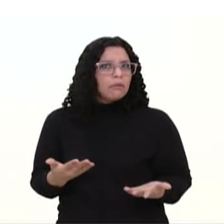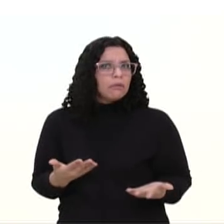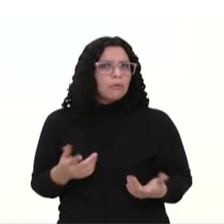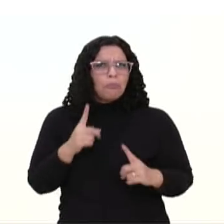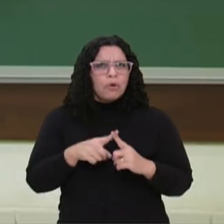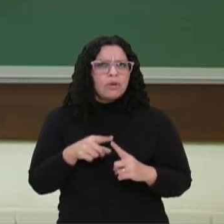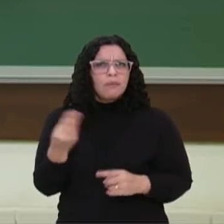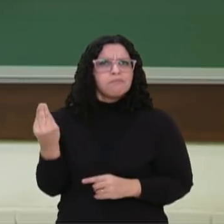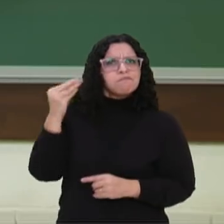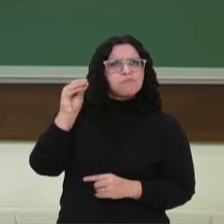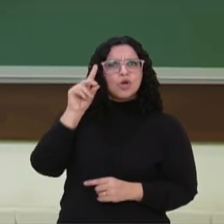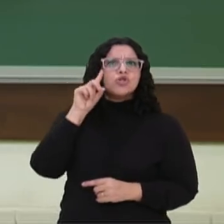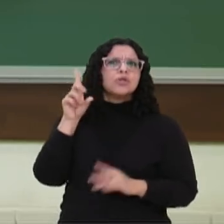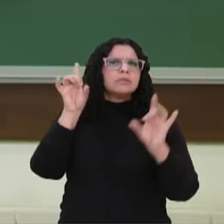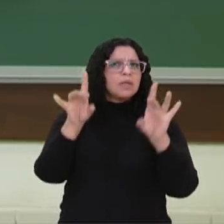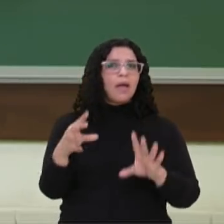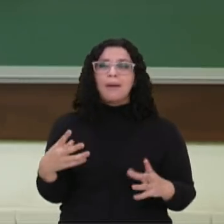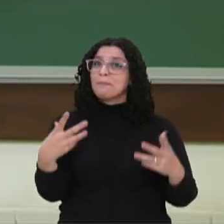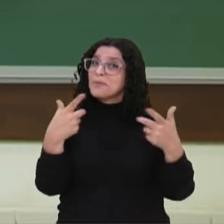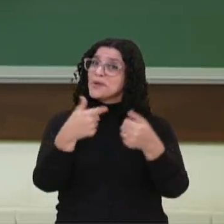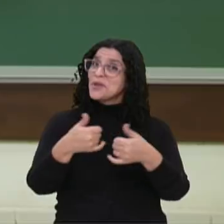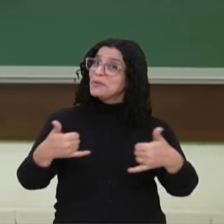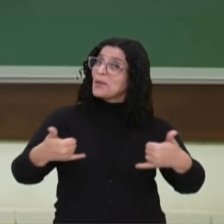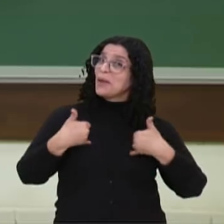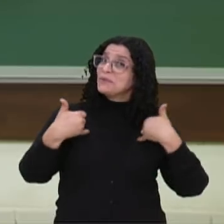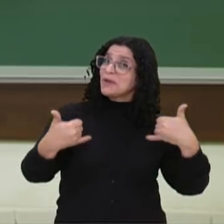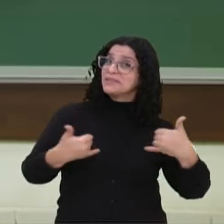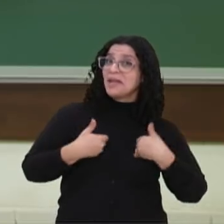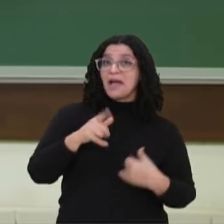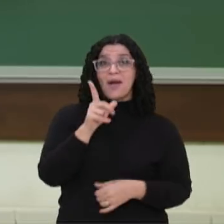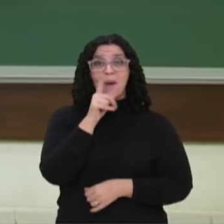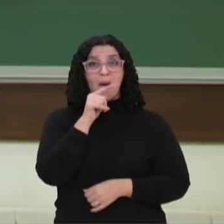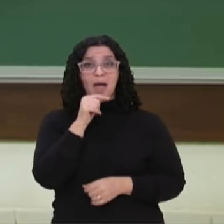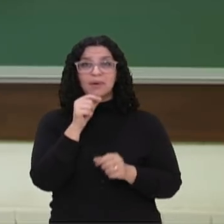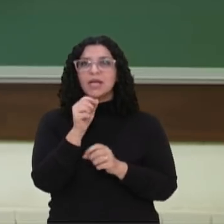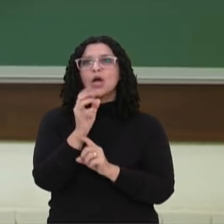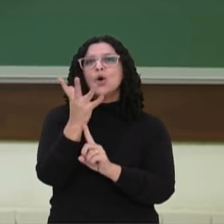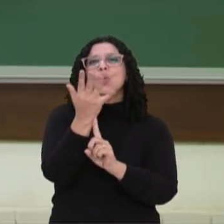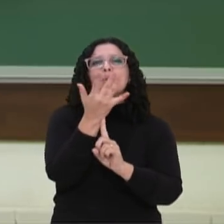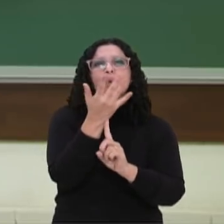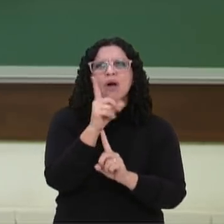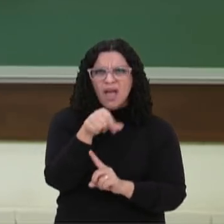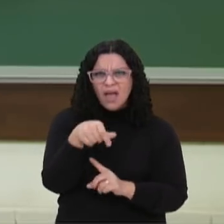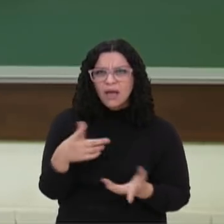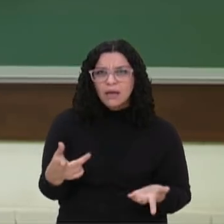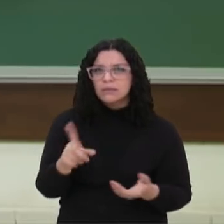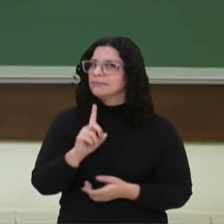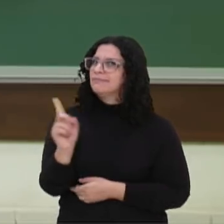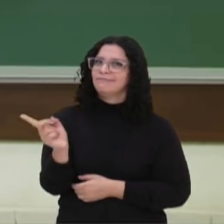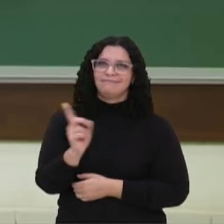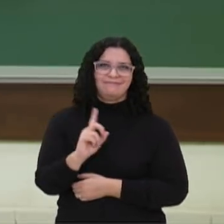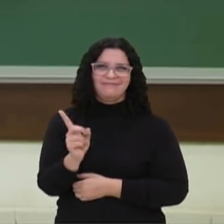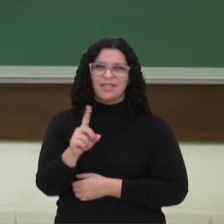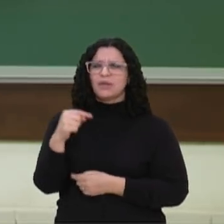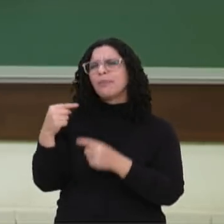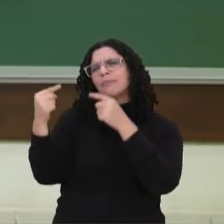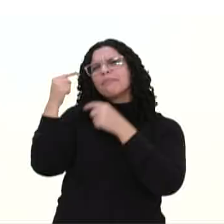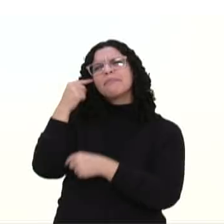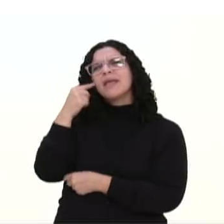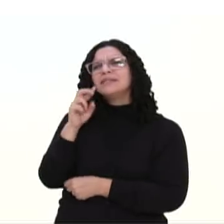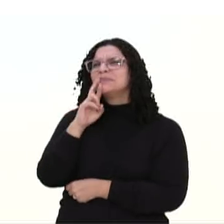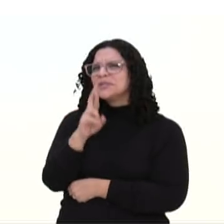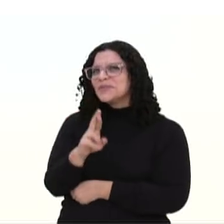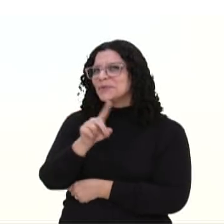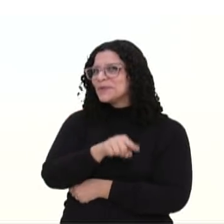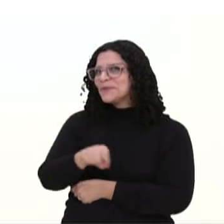eles fizeram esse dia? Só para bonito? Ah, fazer aniversário para ter bolinho? Não, né? Então, pensem lá